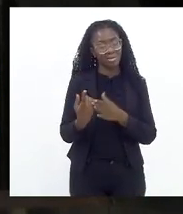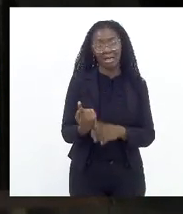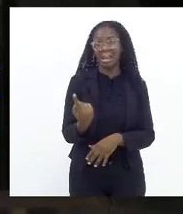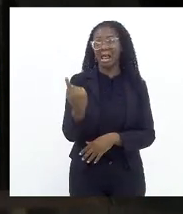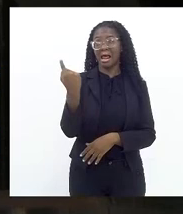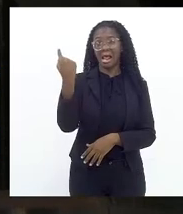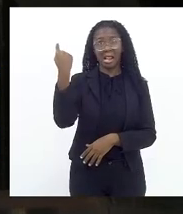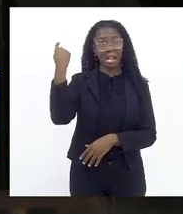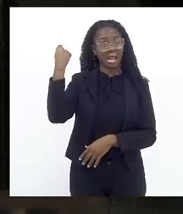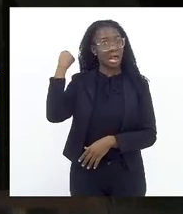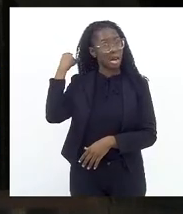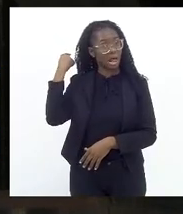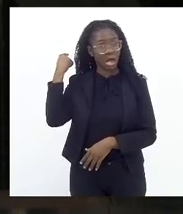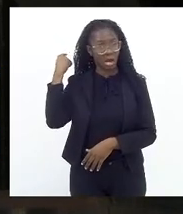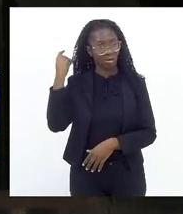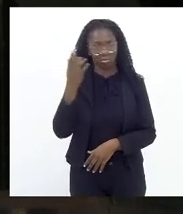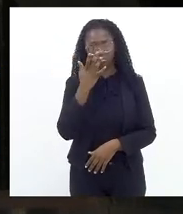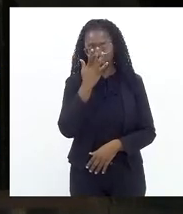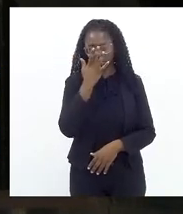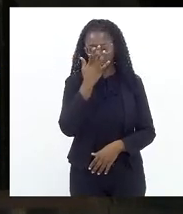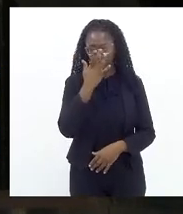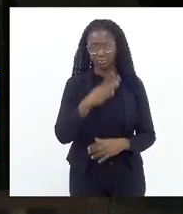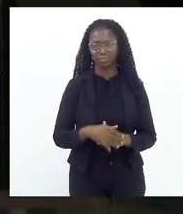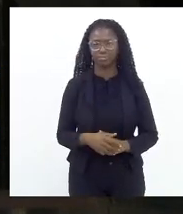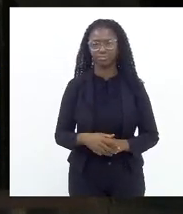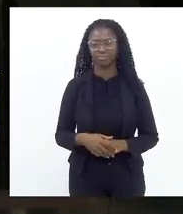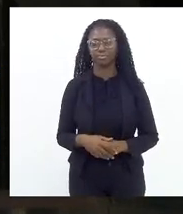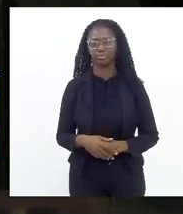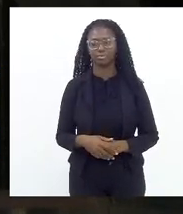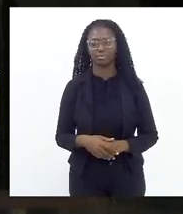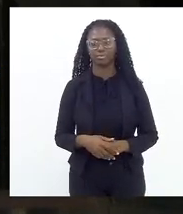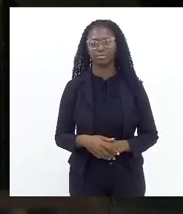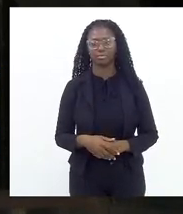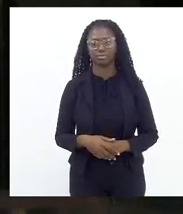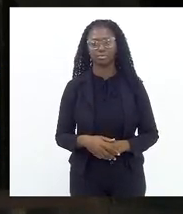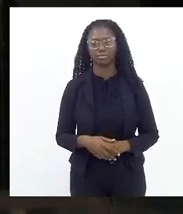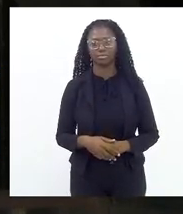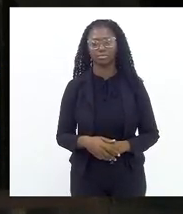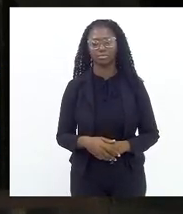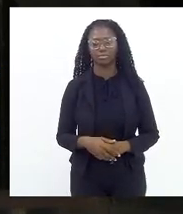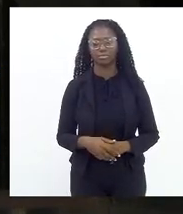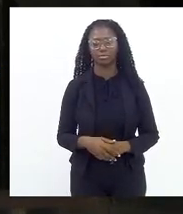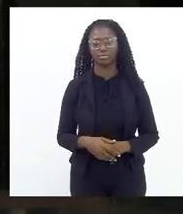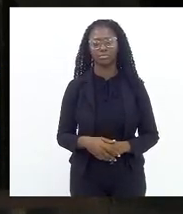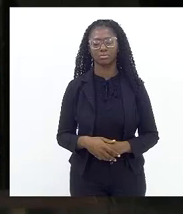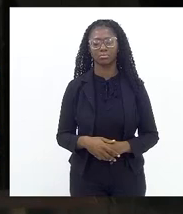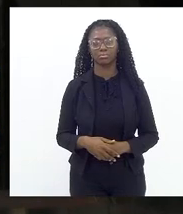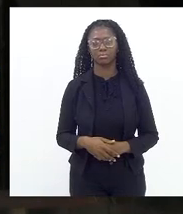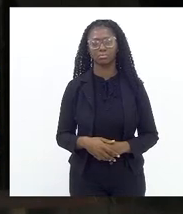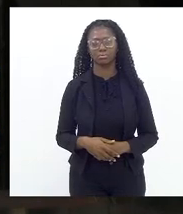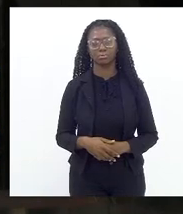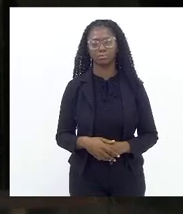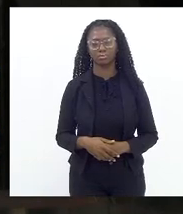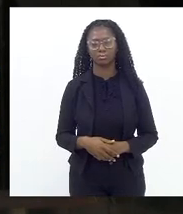nossa população em maio e junho do ano passado. O que dizer? O que dizer